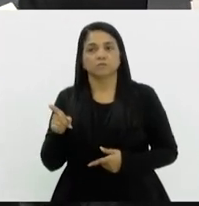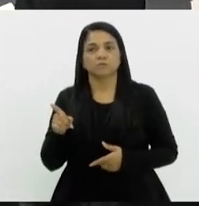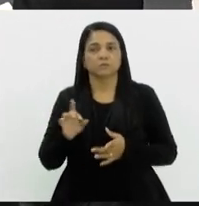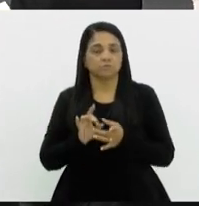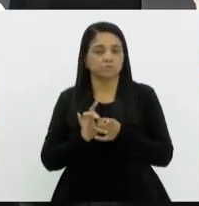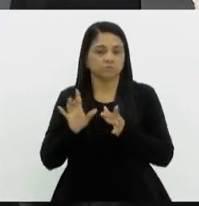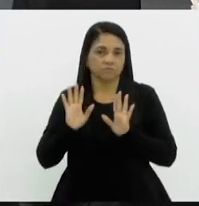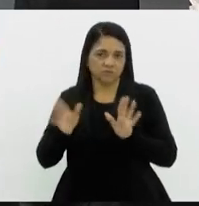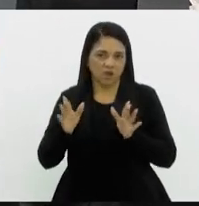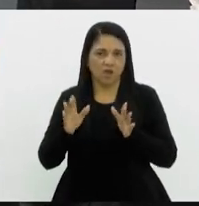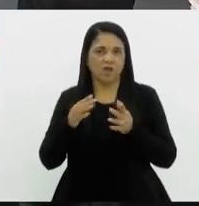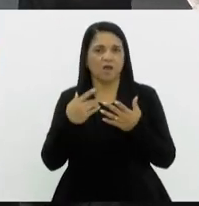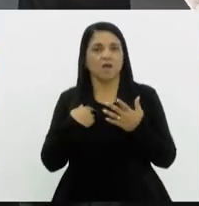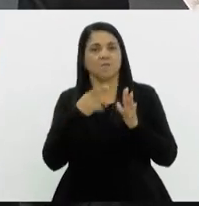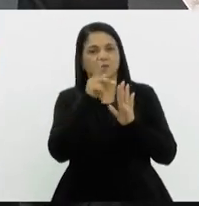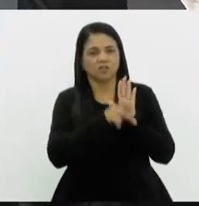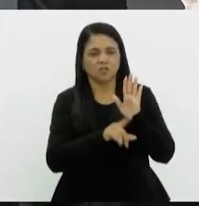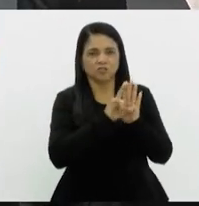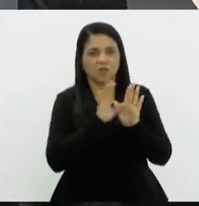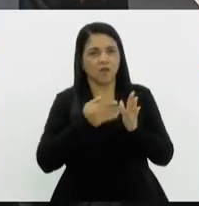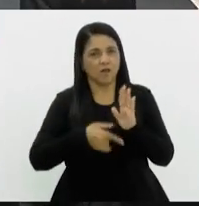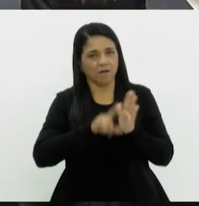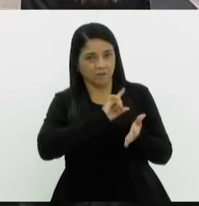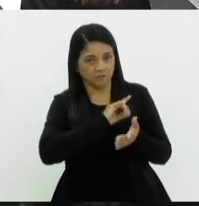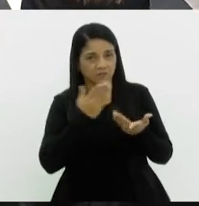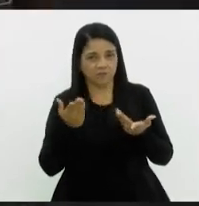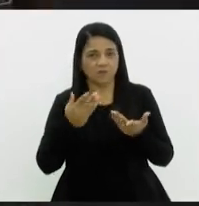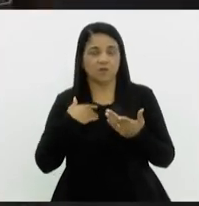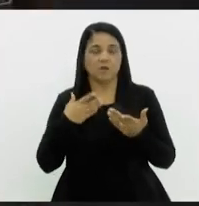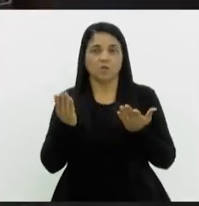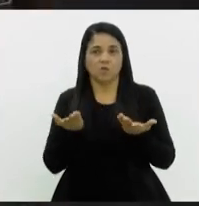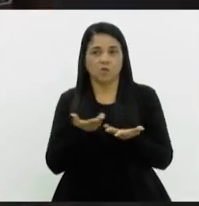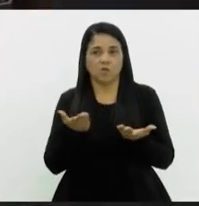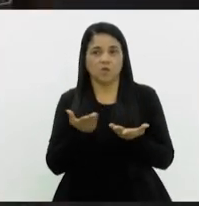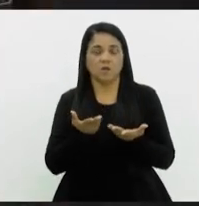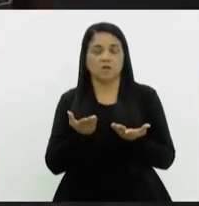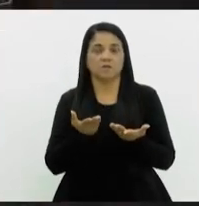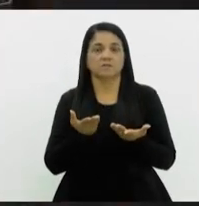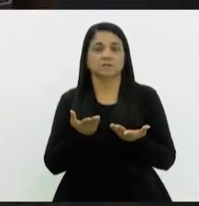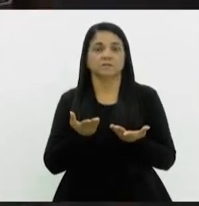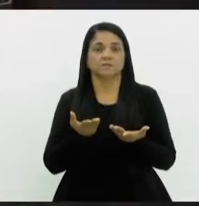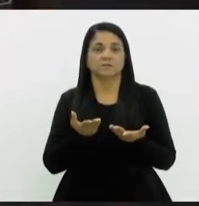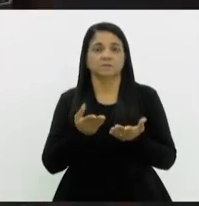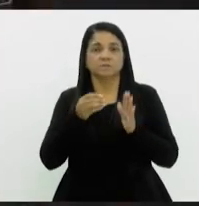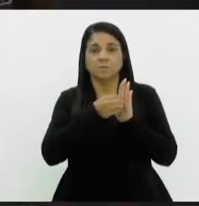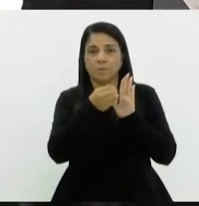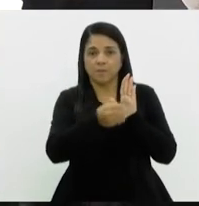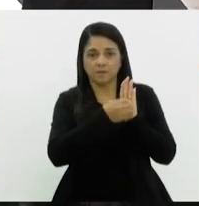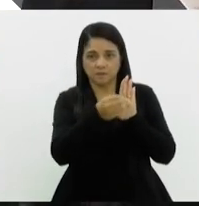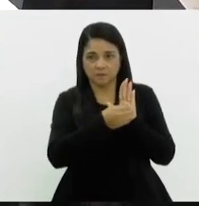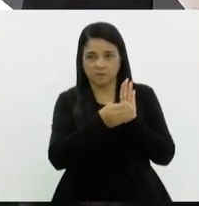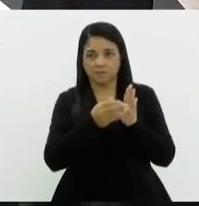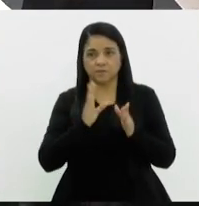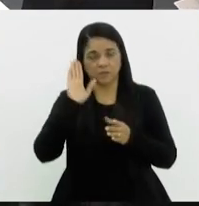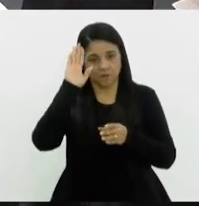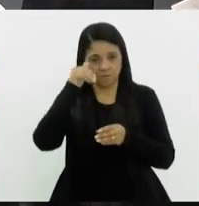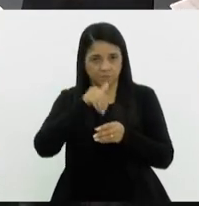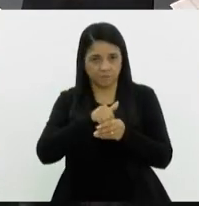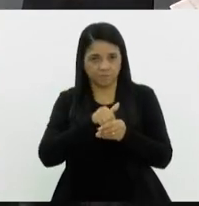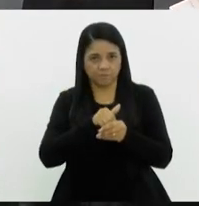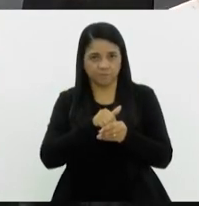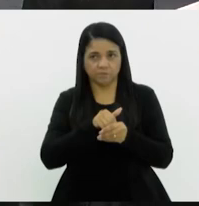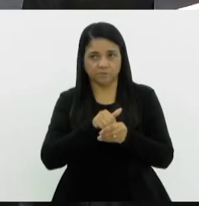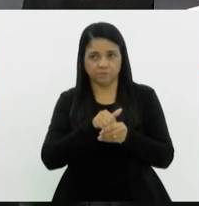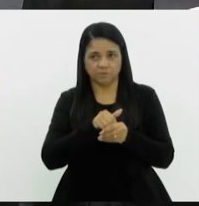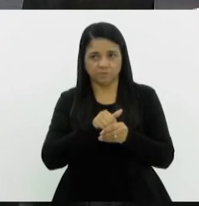projeto dele já passou e a gente está cantando aqui, pegando o parecer. Queria encaminhar a votação. Pega o